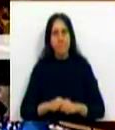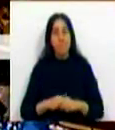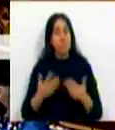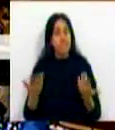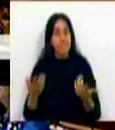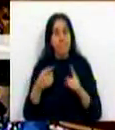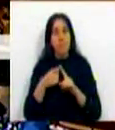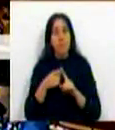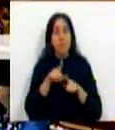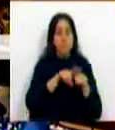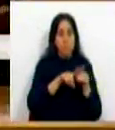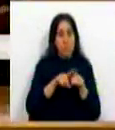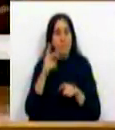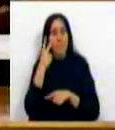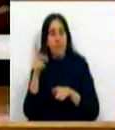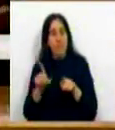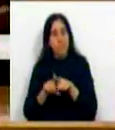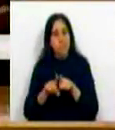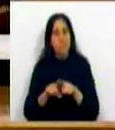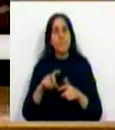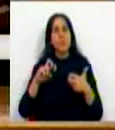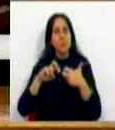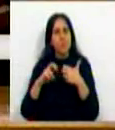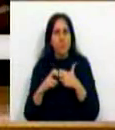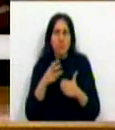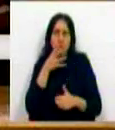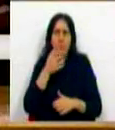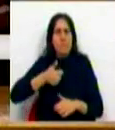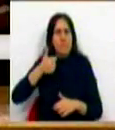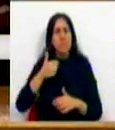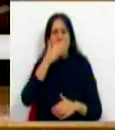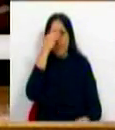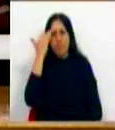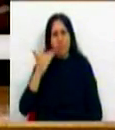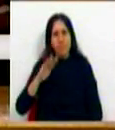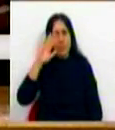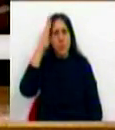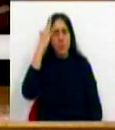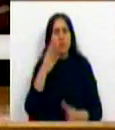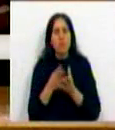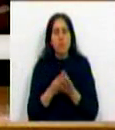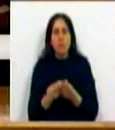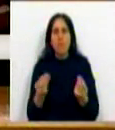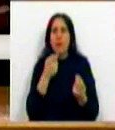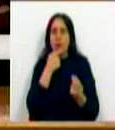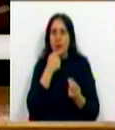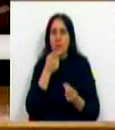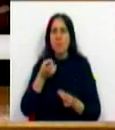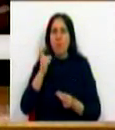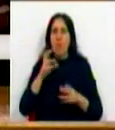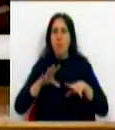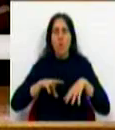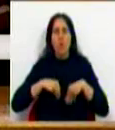Ora, em política como na vida, os problemas, mesmo, eu diria, sobretudo os mais difíceis, só se resolvem quando há coragem para os